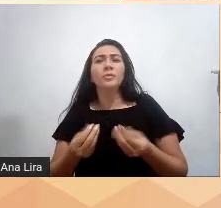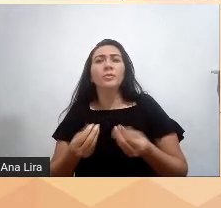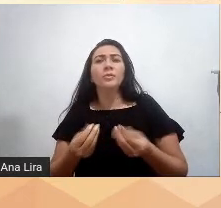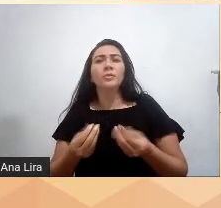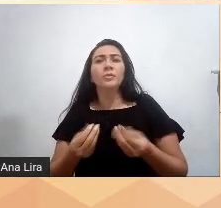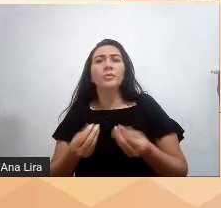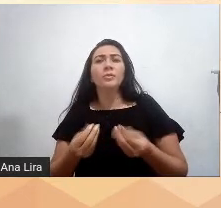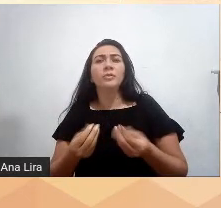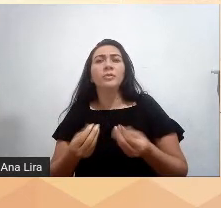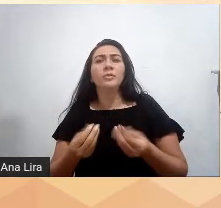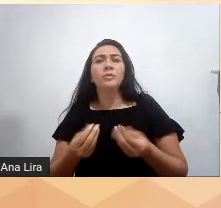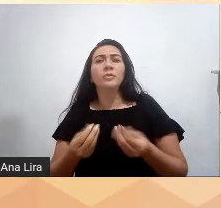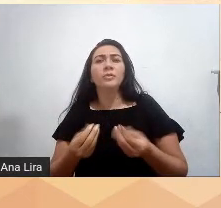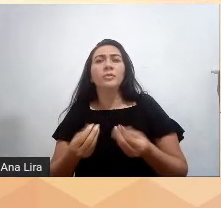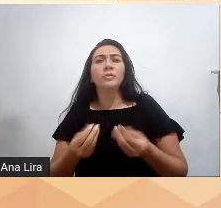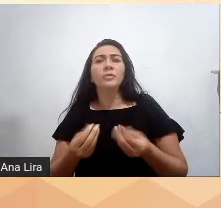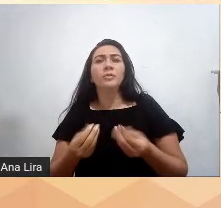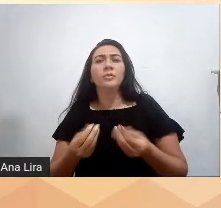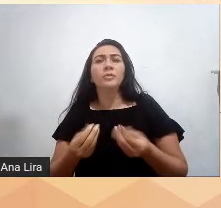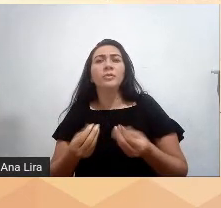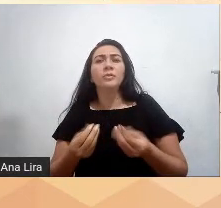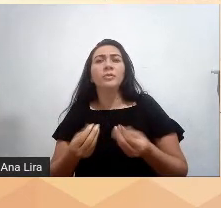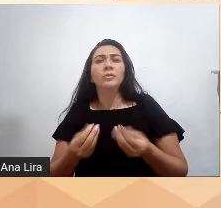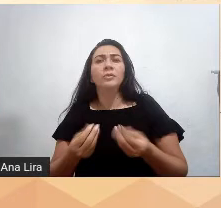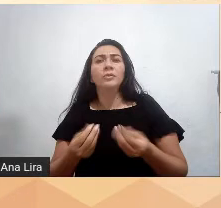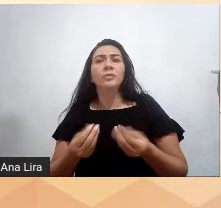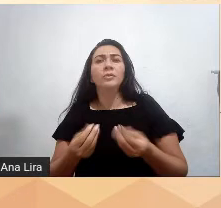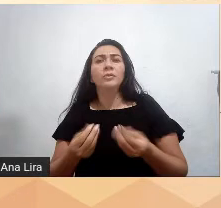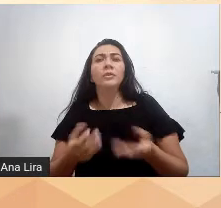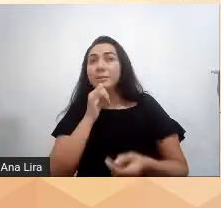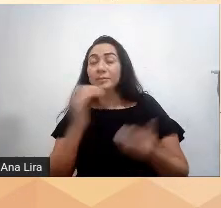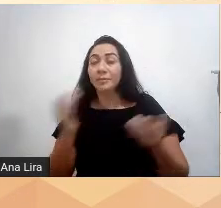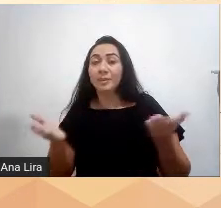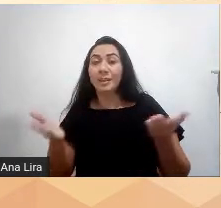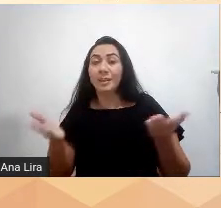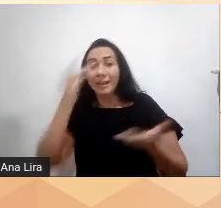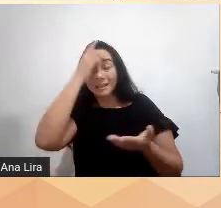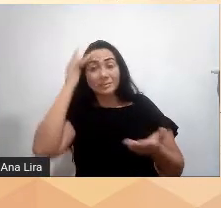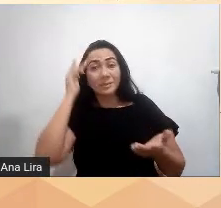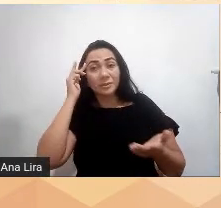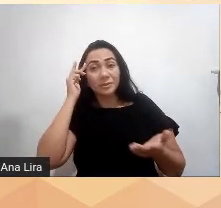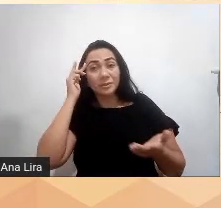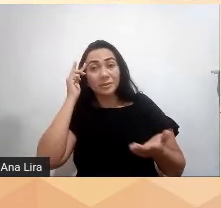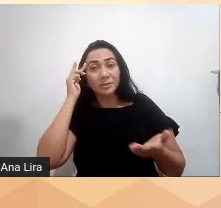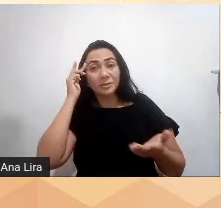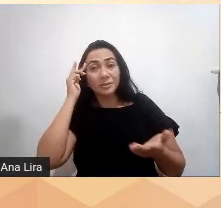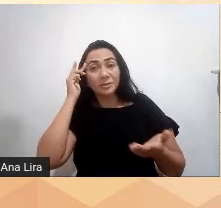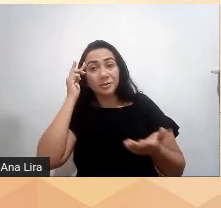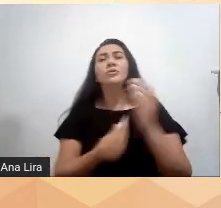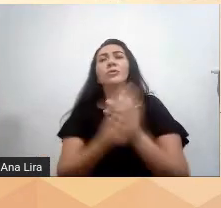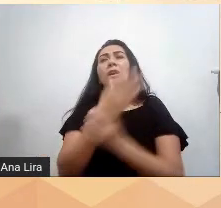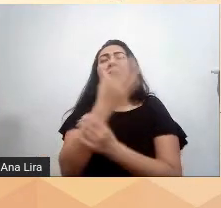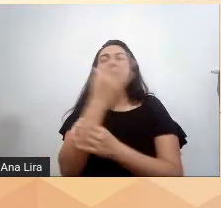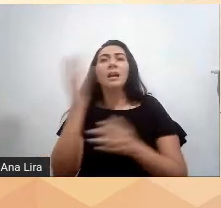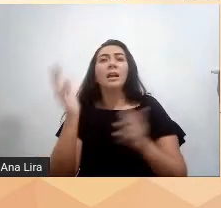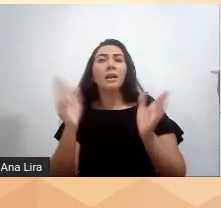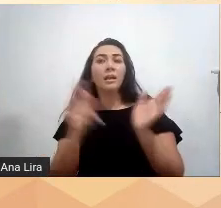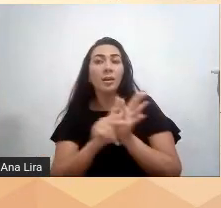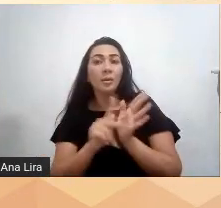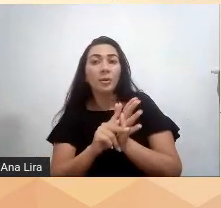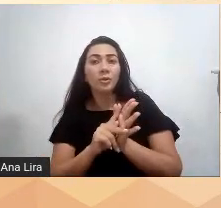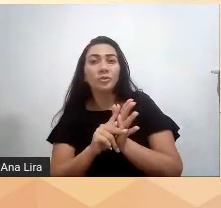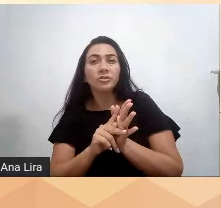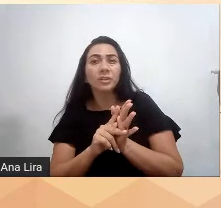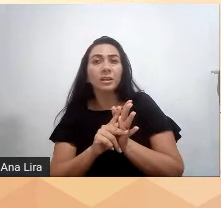essa informação. Então, hoje, os incentivadores, eles estão querendo o quê? Eles estão querendo que você aborde muito a Agenda